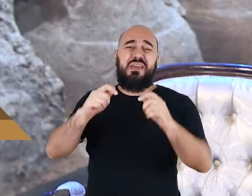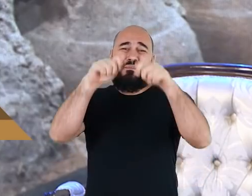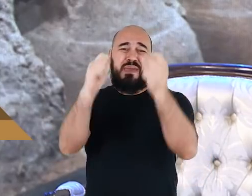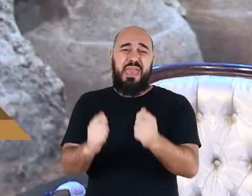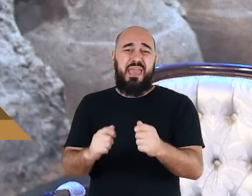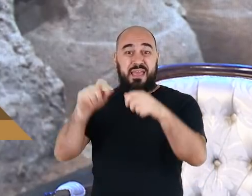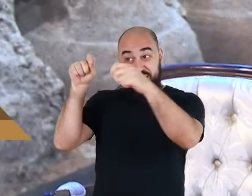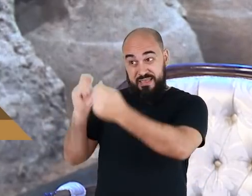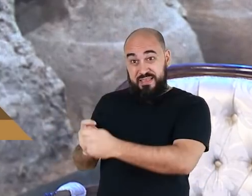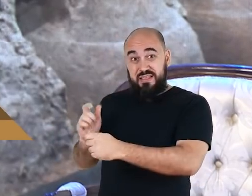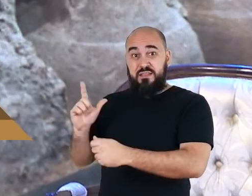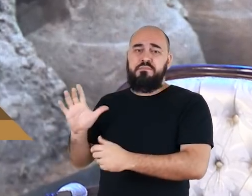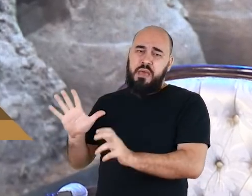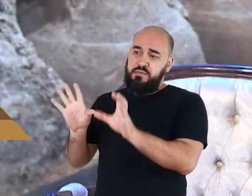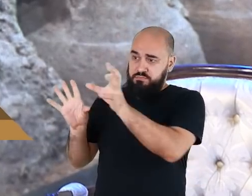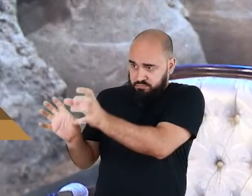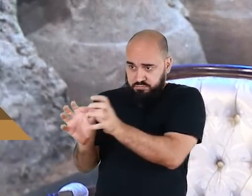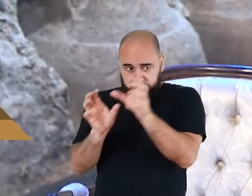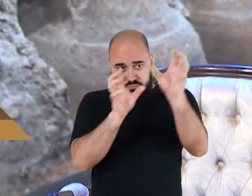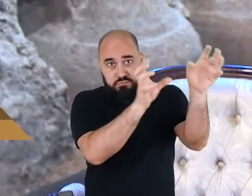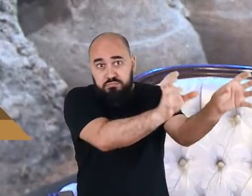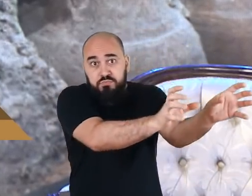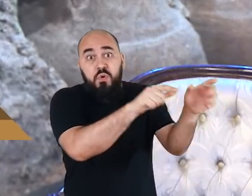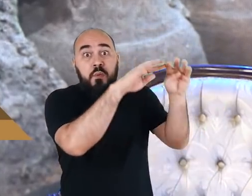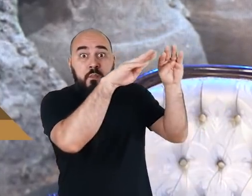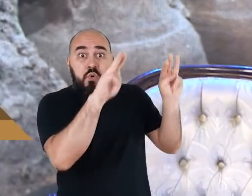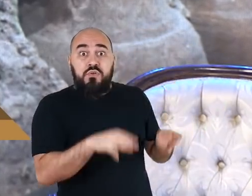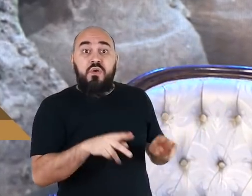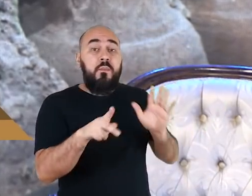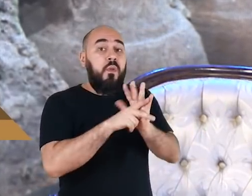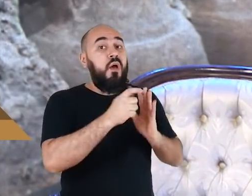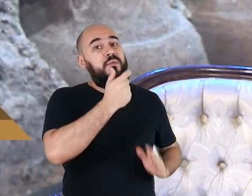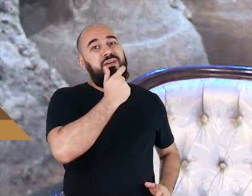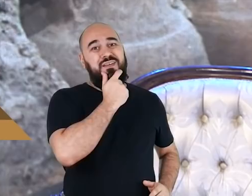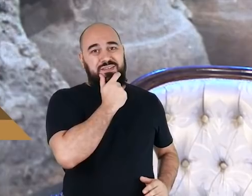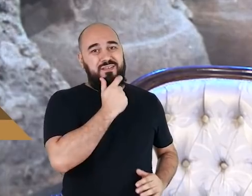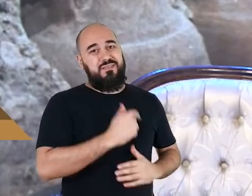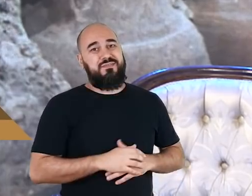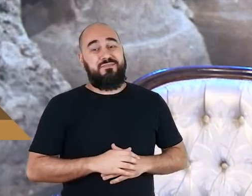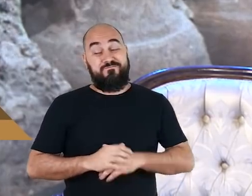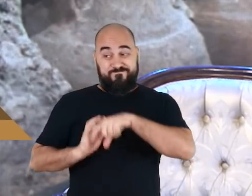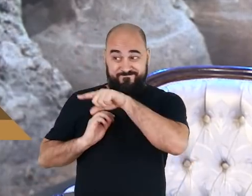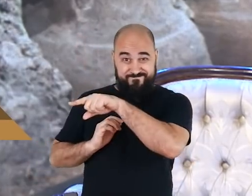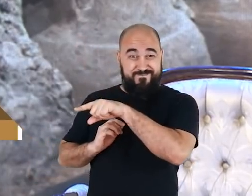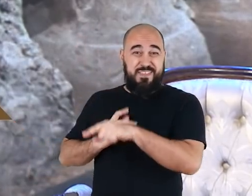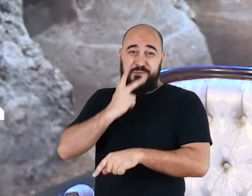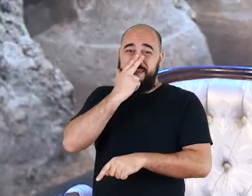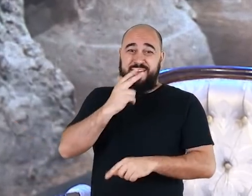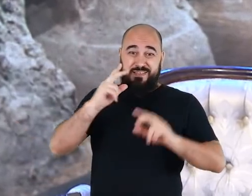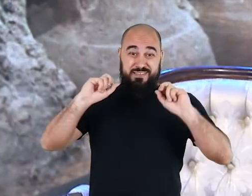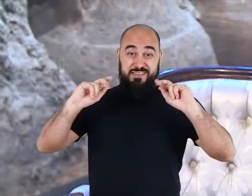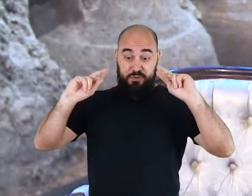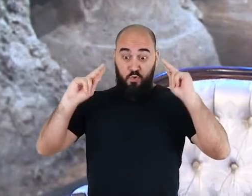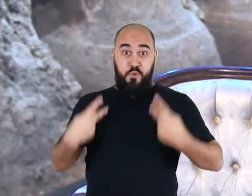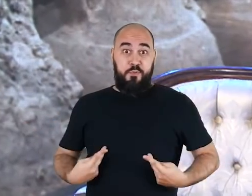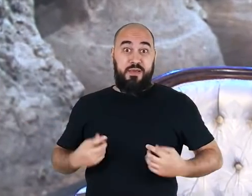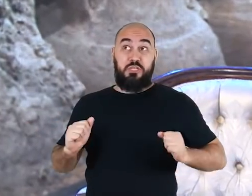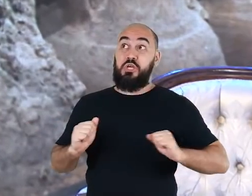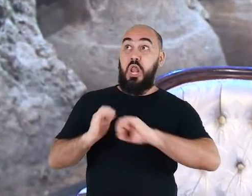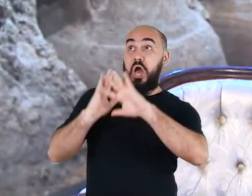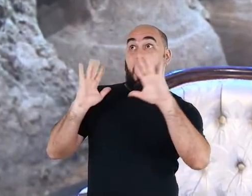ser visitado no Museu Britânico de Londres, ou seja, mais um monumento do passado, da glória humana, que foi